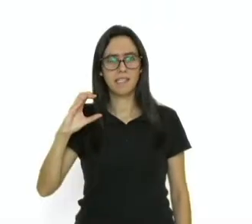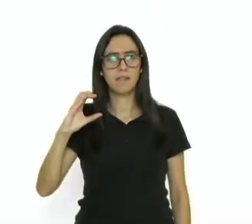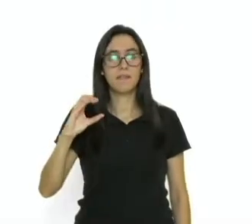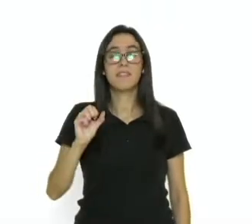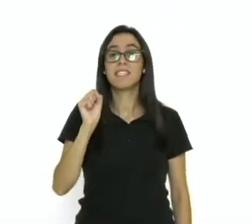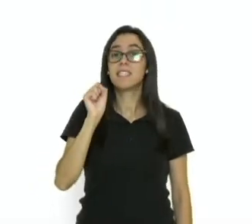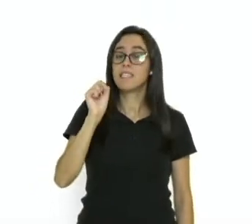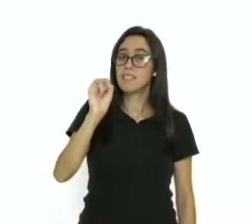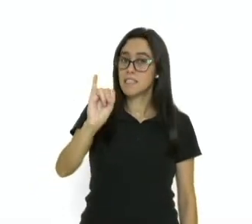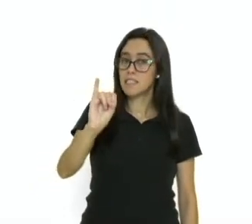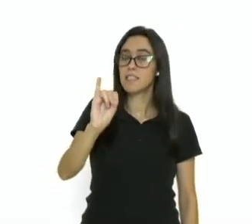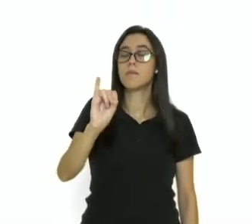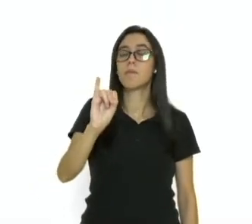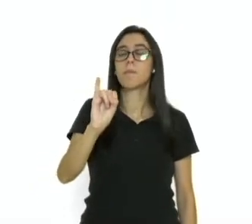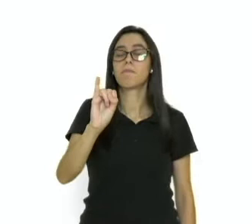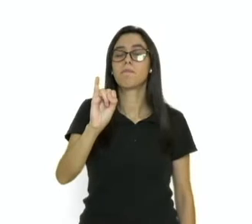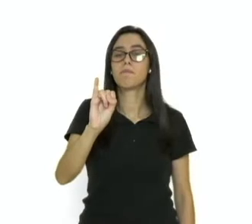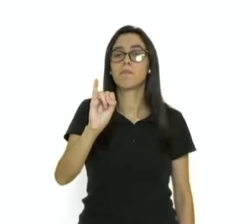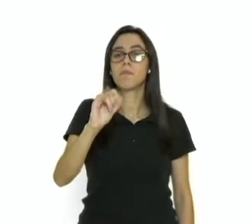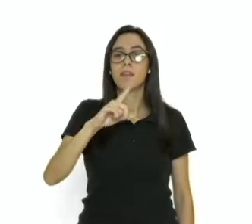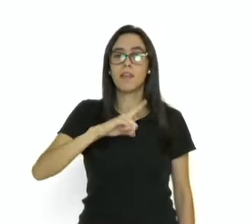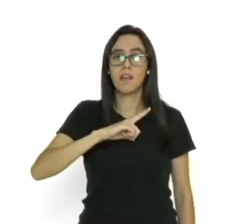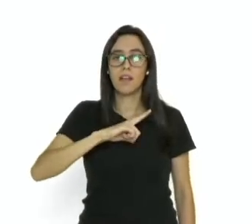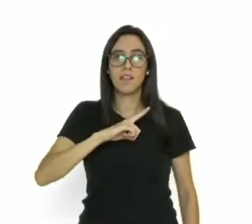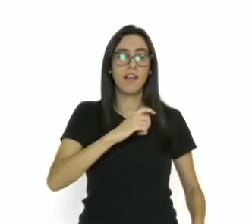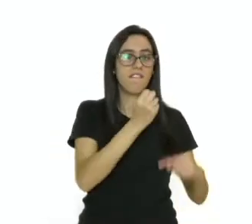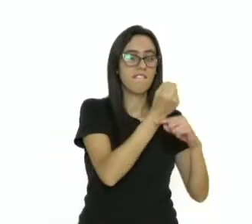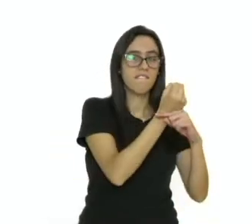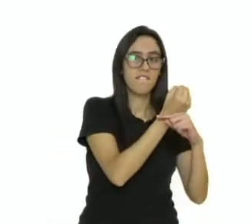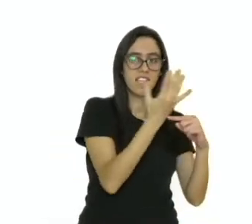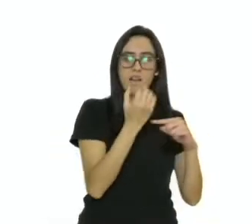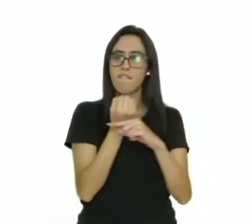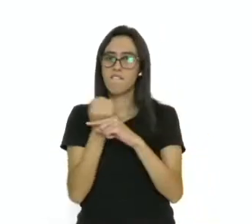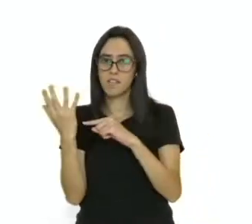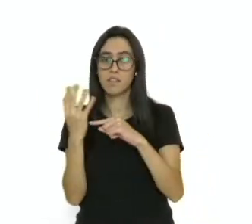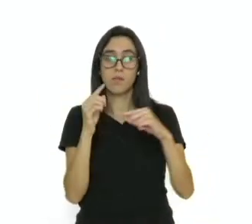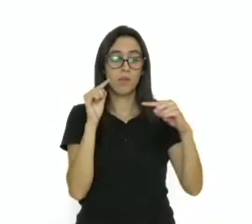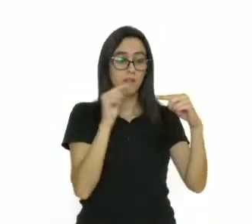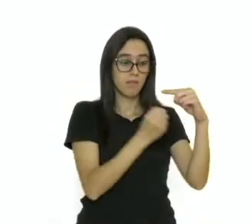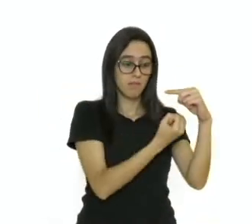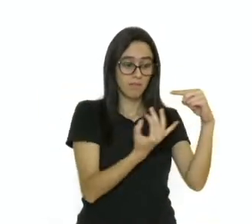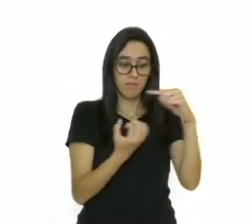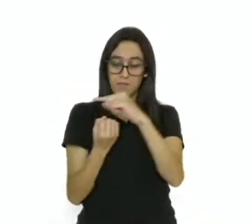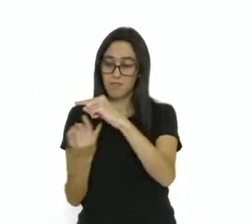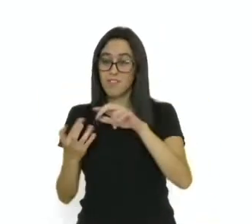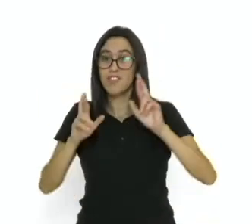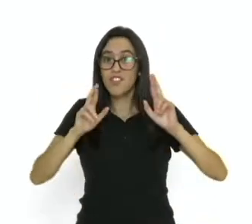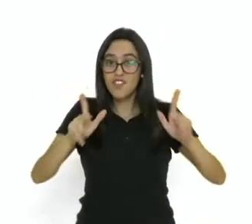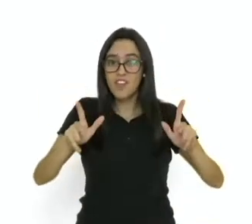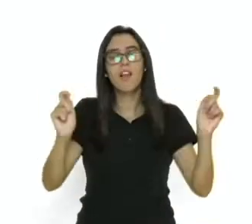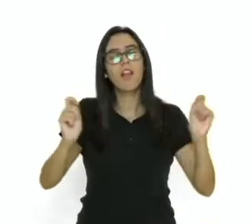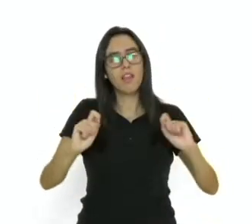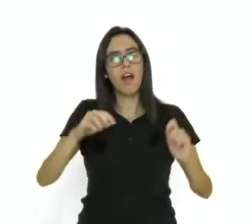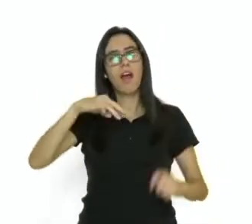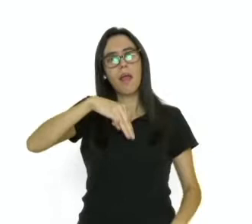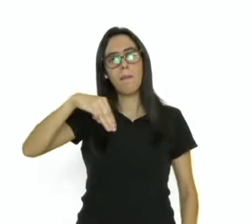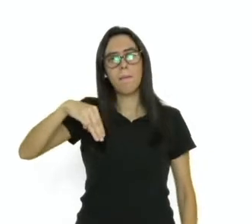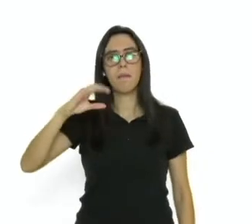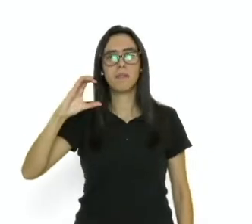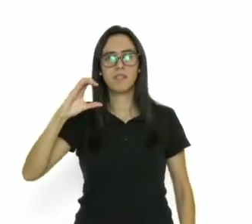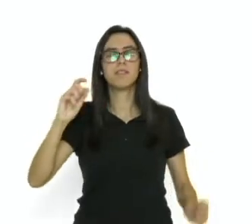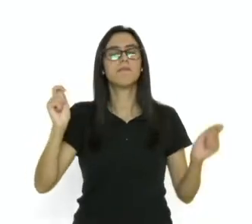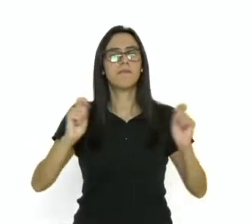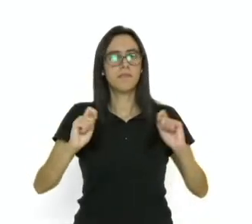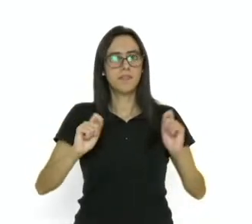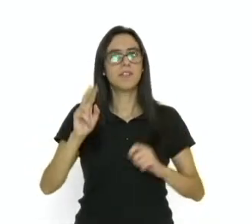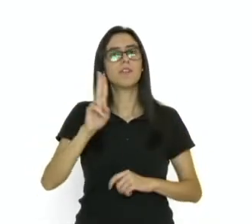eu tiver duas frações de denominadores diferentes, eu vou poder usar o MMC. Podemos